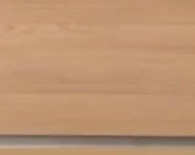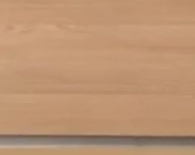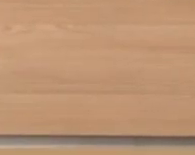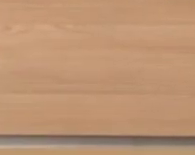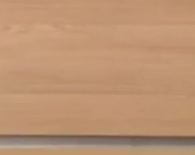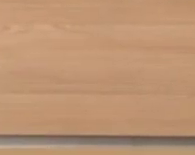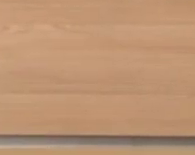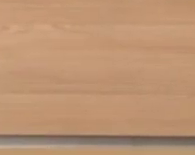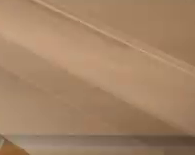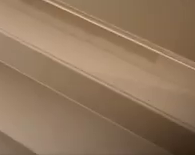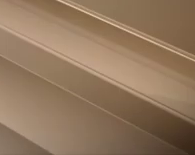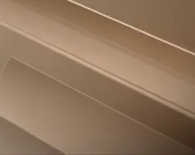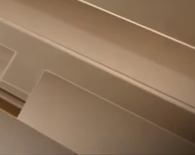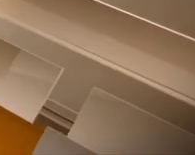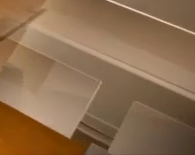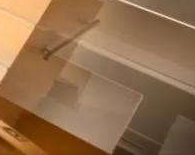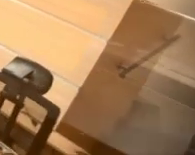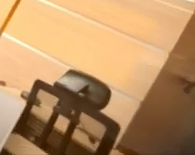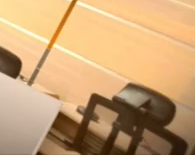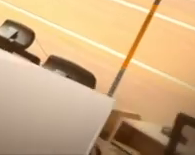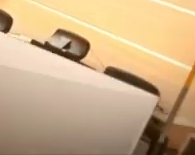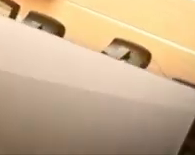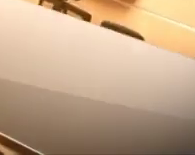conta de um pedido de vista